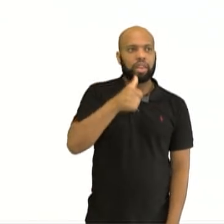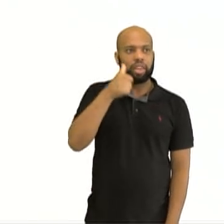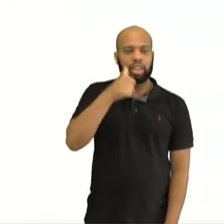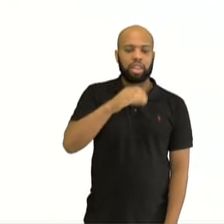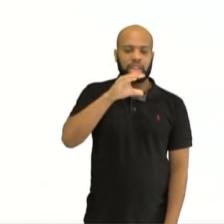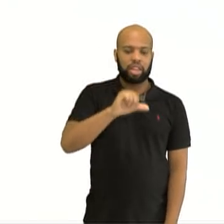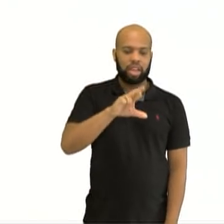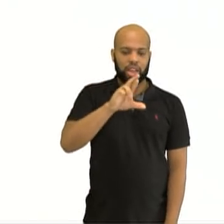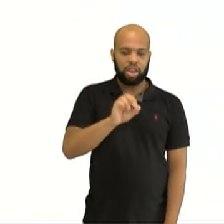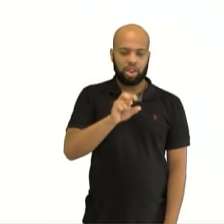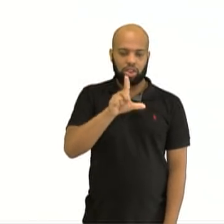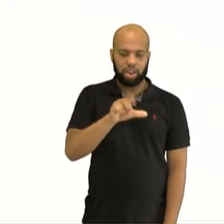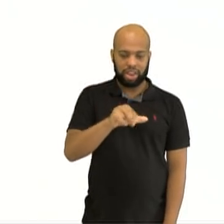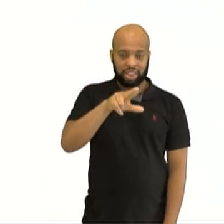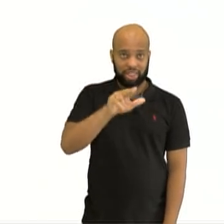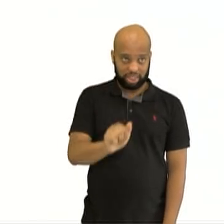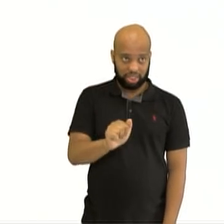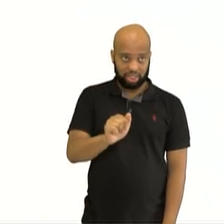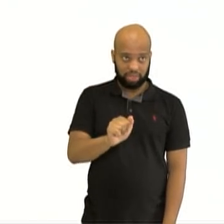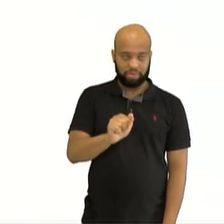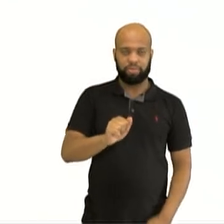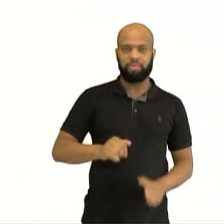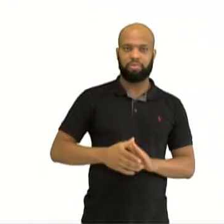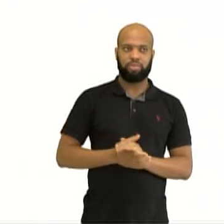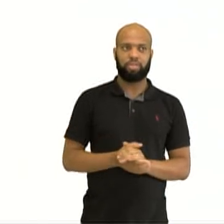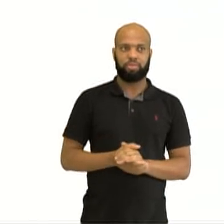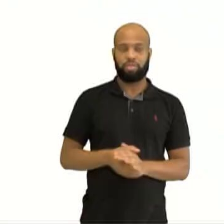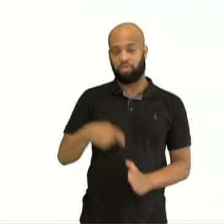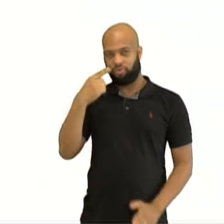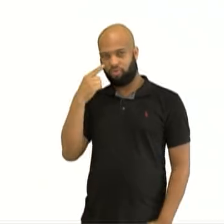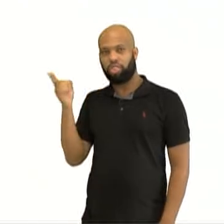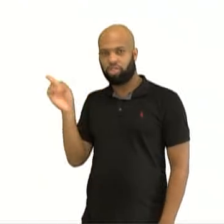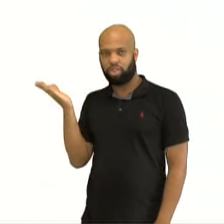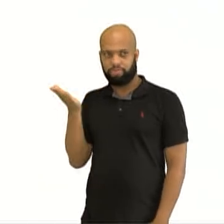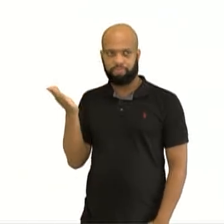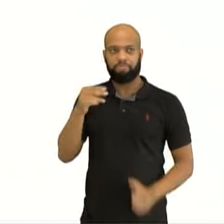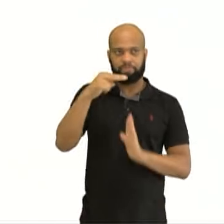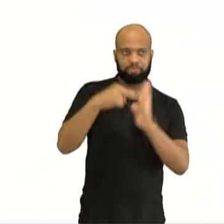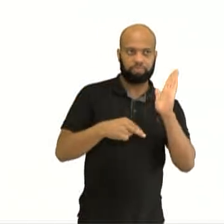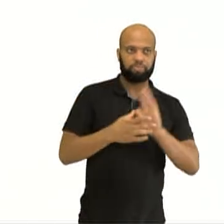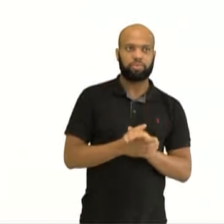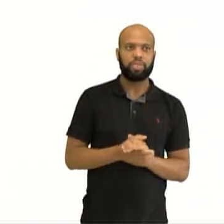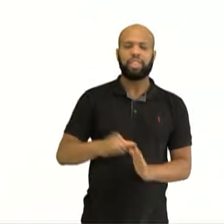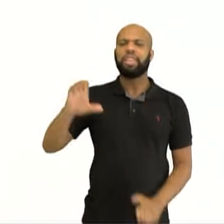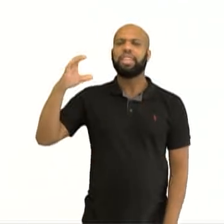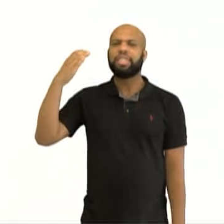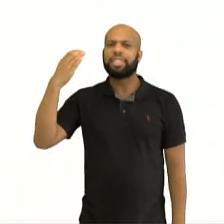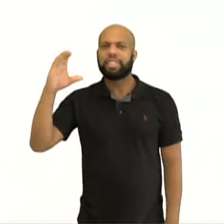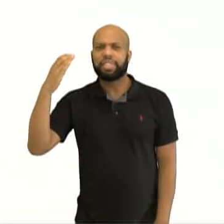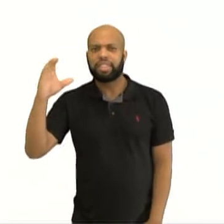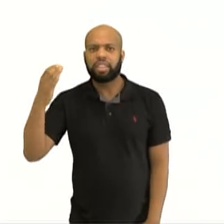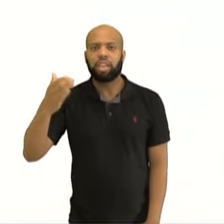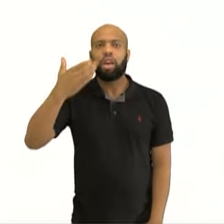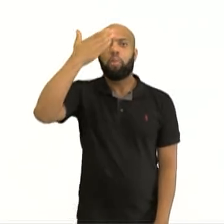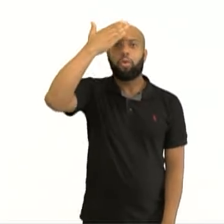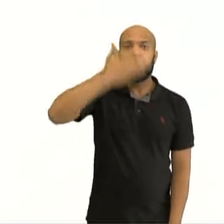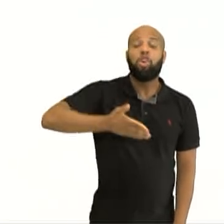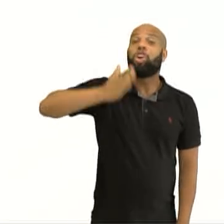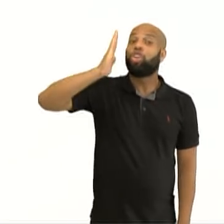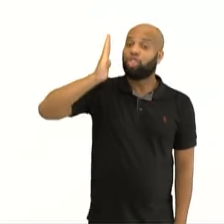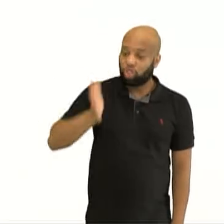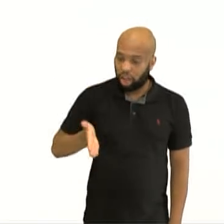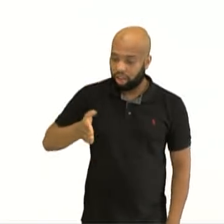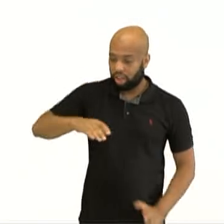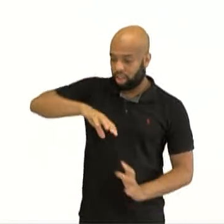Cunha para a Novelo Comunicação. Então vamos lá? Acompanhem comigo a leitura. A ciência já comprovou que a